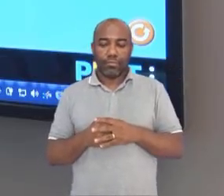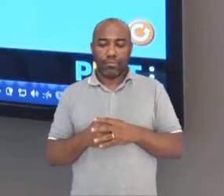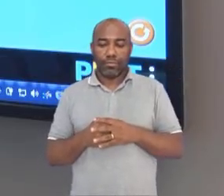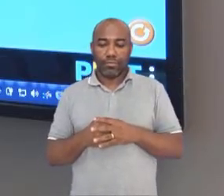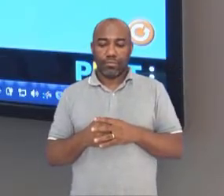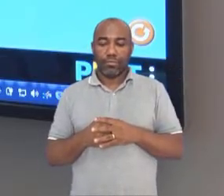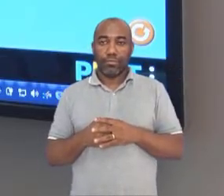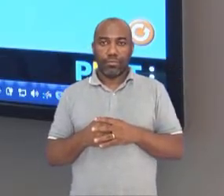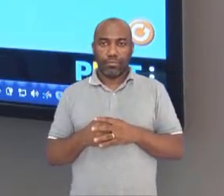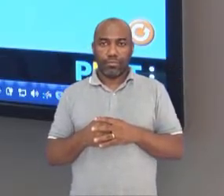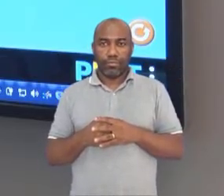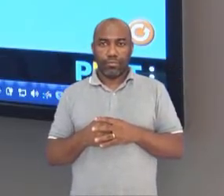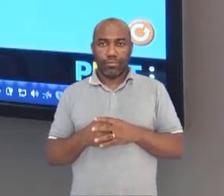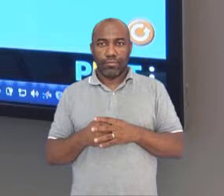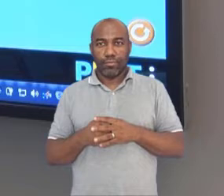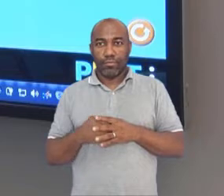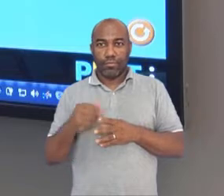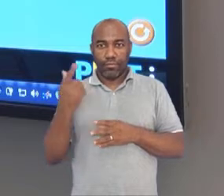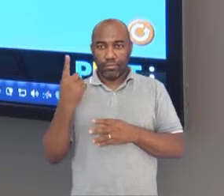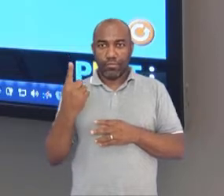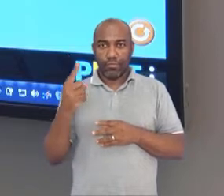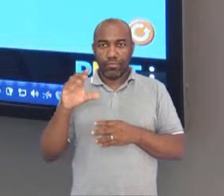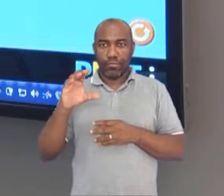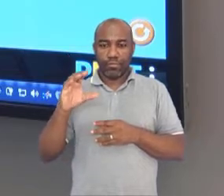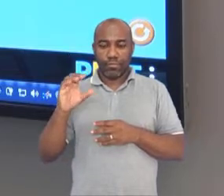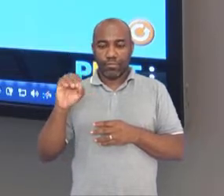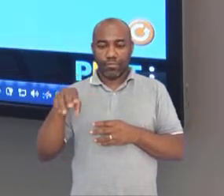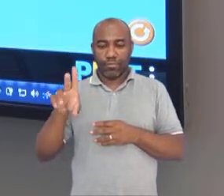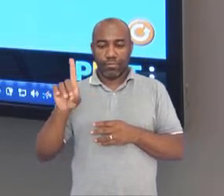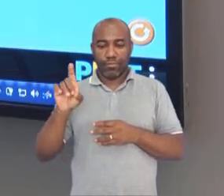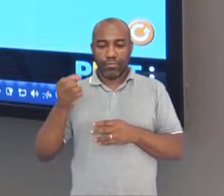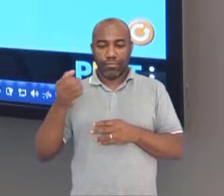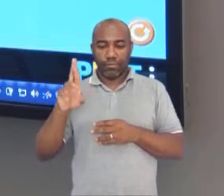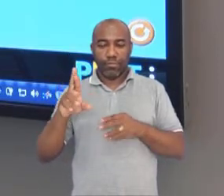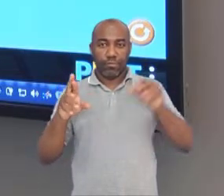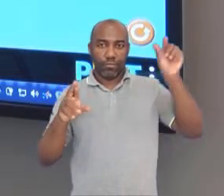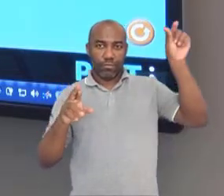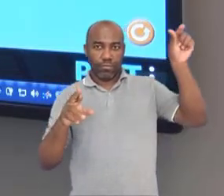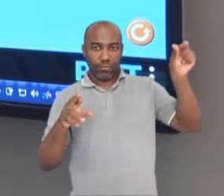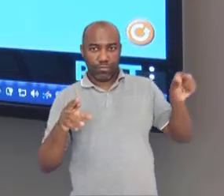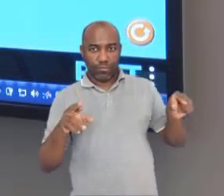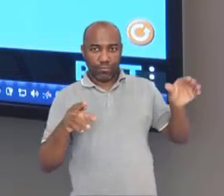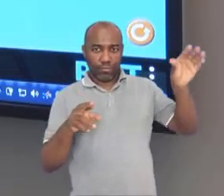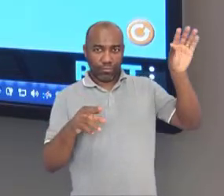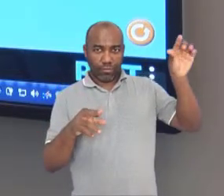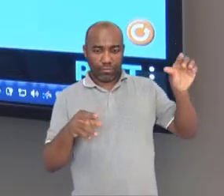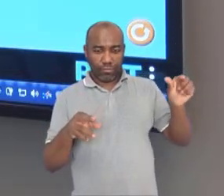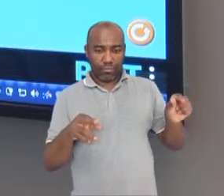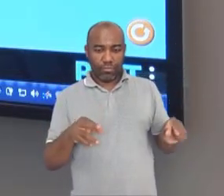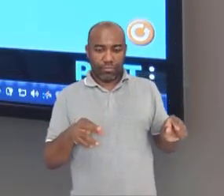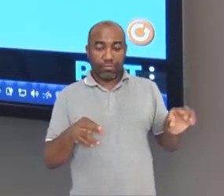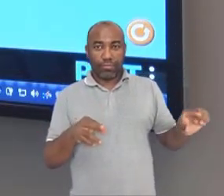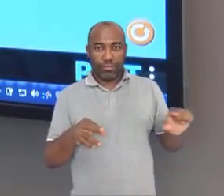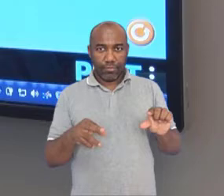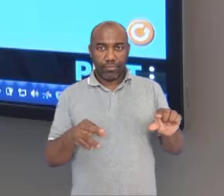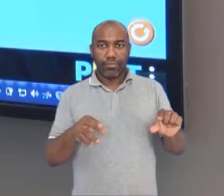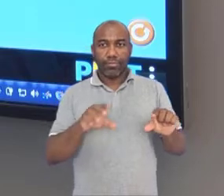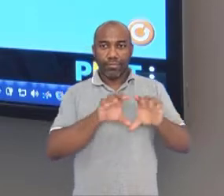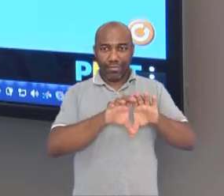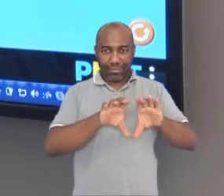circuito elétrico uma bateria. Olha aí a